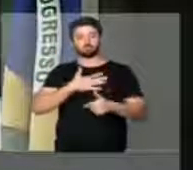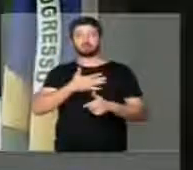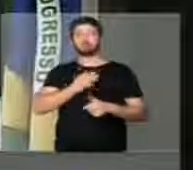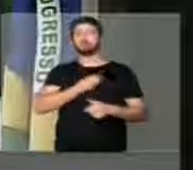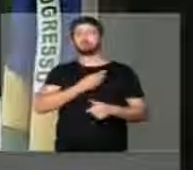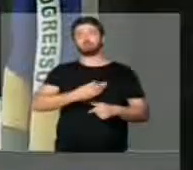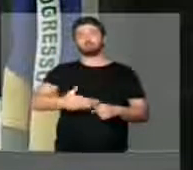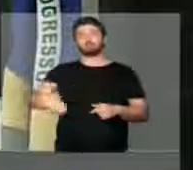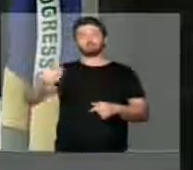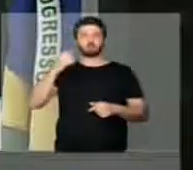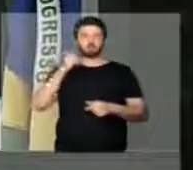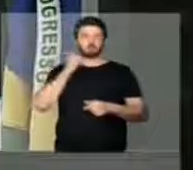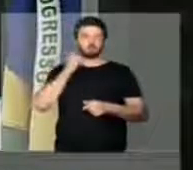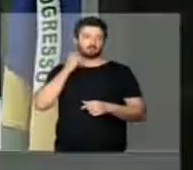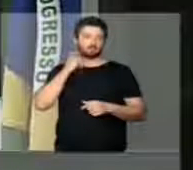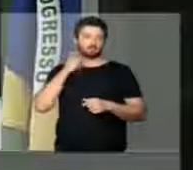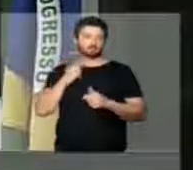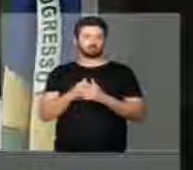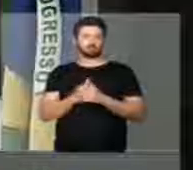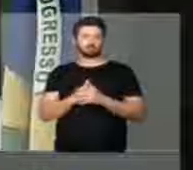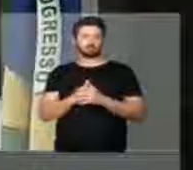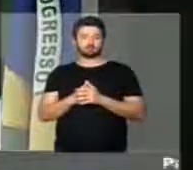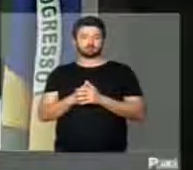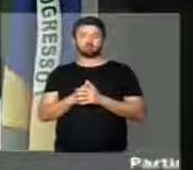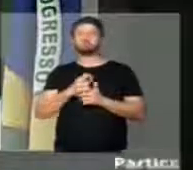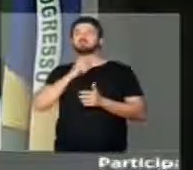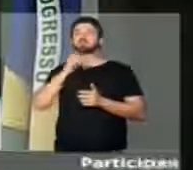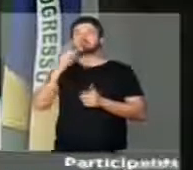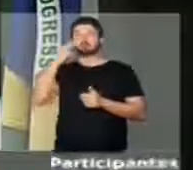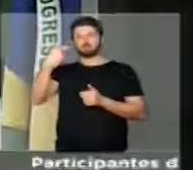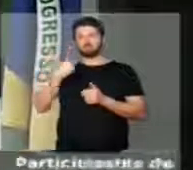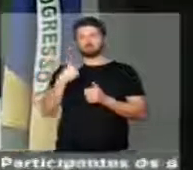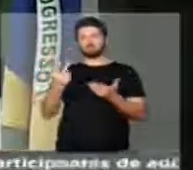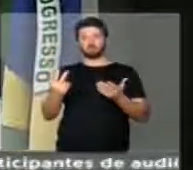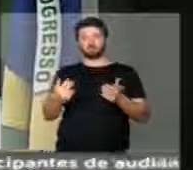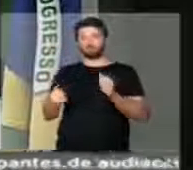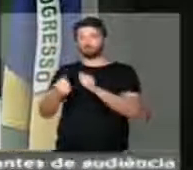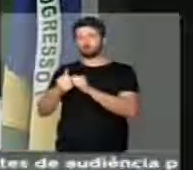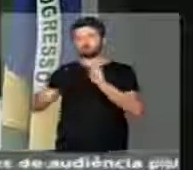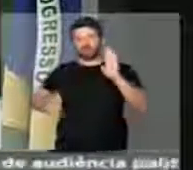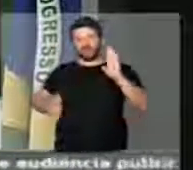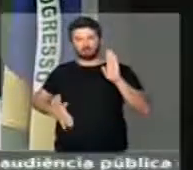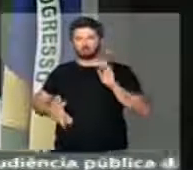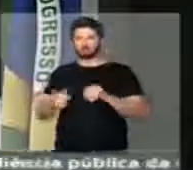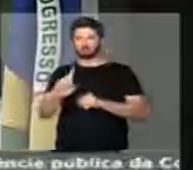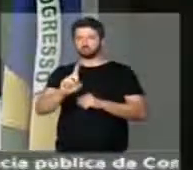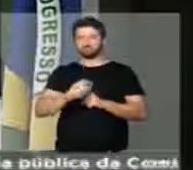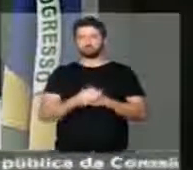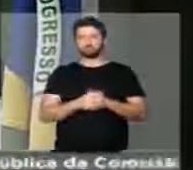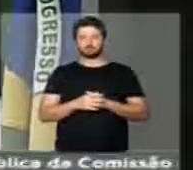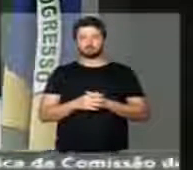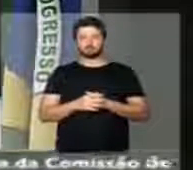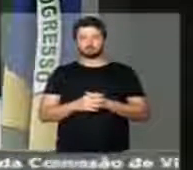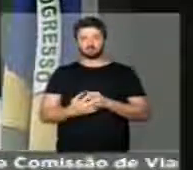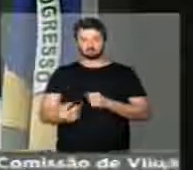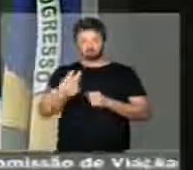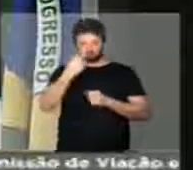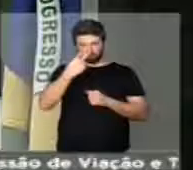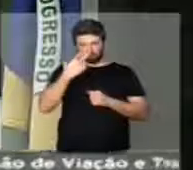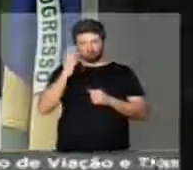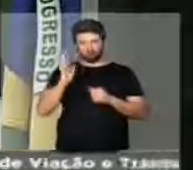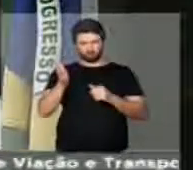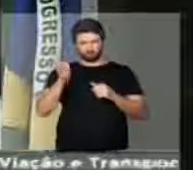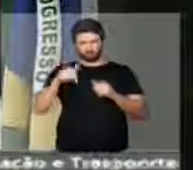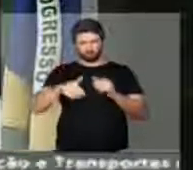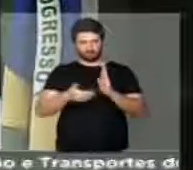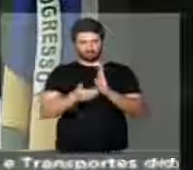vida. Ninguém nunca me viu aqui nesta casa ao lado de vagabundos. Ninguém nunca me viu nesta